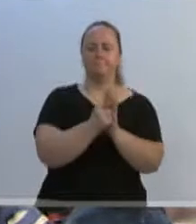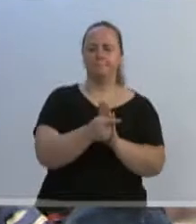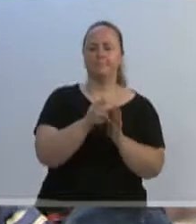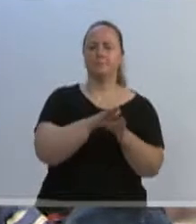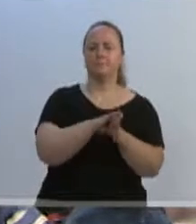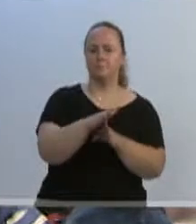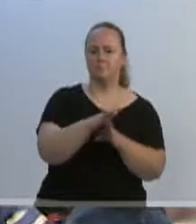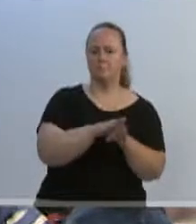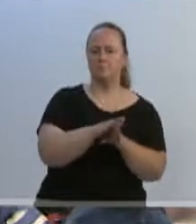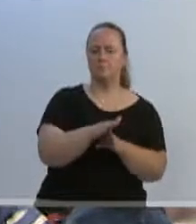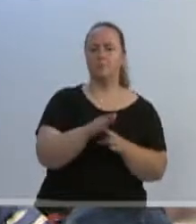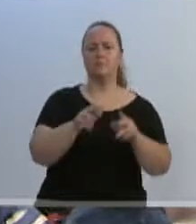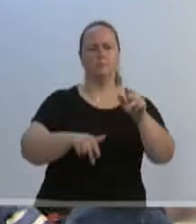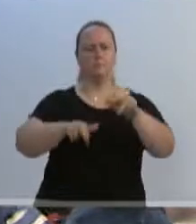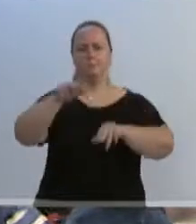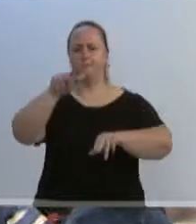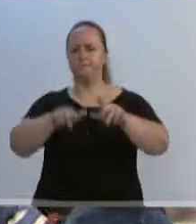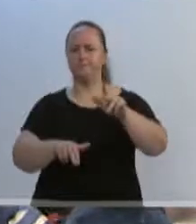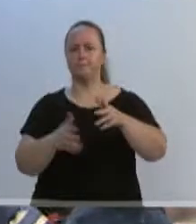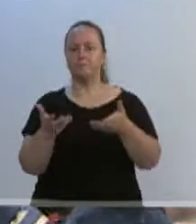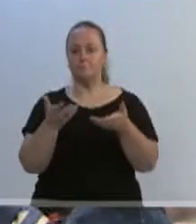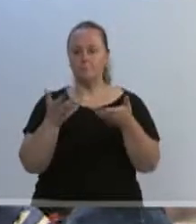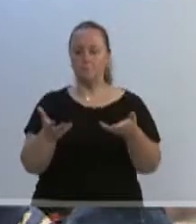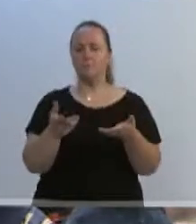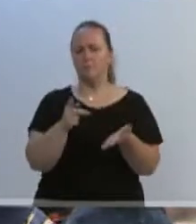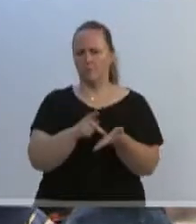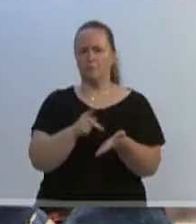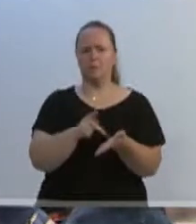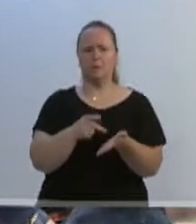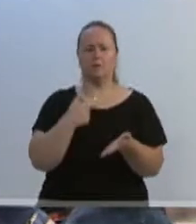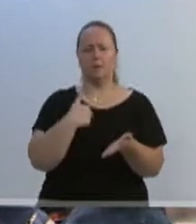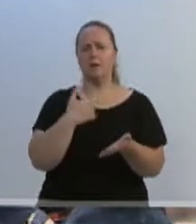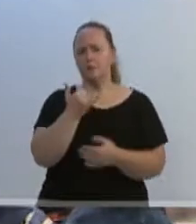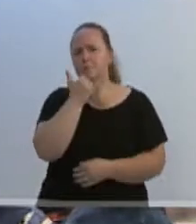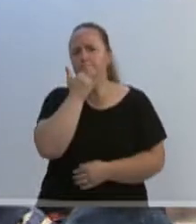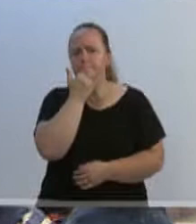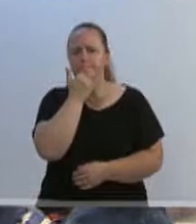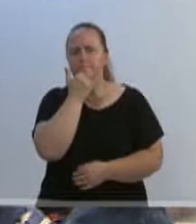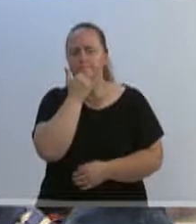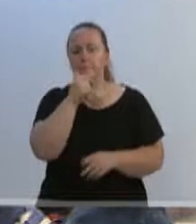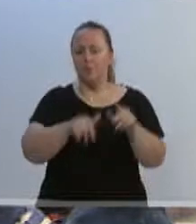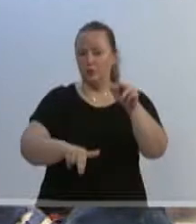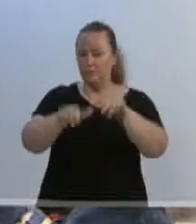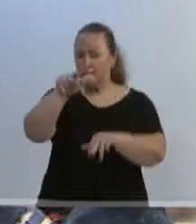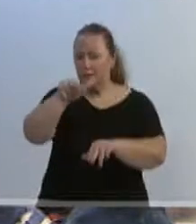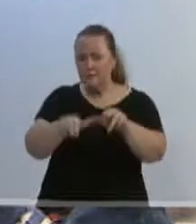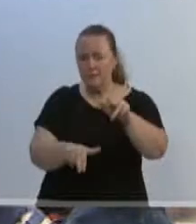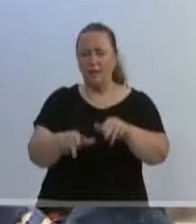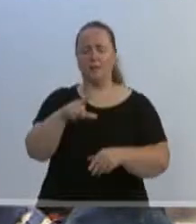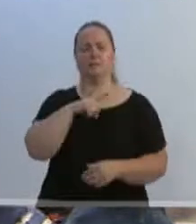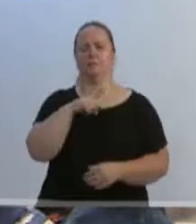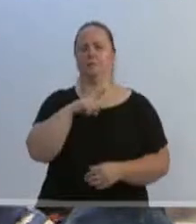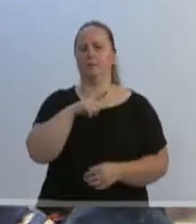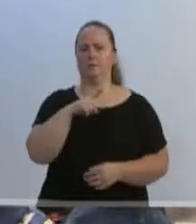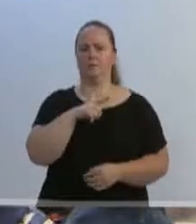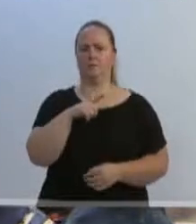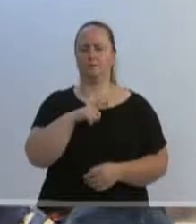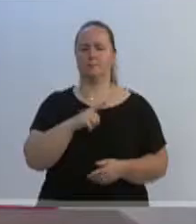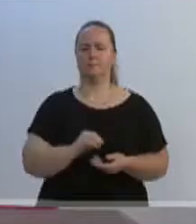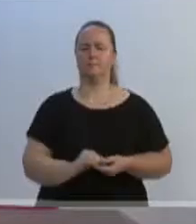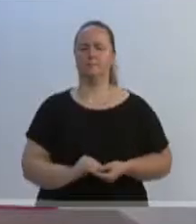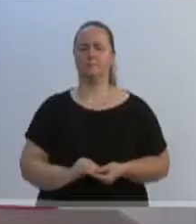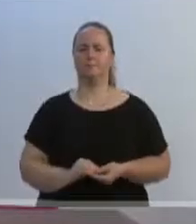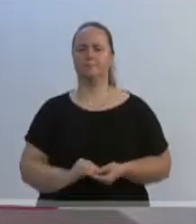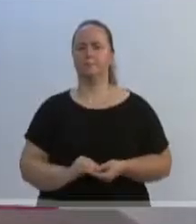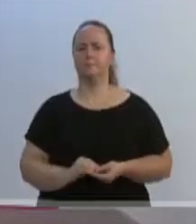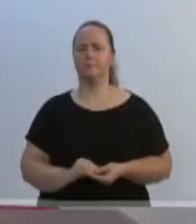que diz respeito à diversidade, eu quero dizer aqui que eu me retrato. A diversidade, sim, ela deve ocorrer. Porque, assim, a diversidade ela deve ocorrer